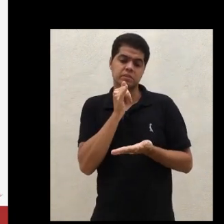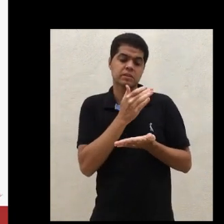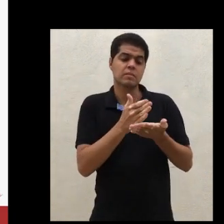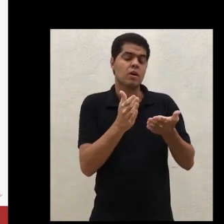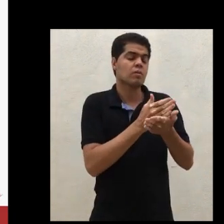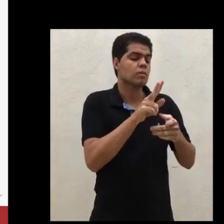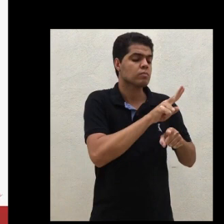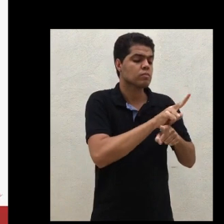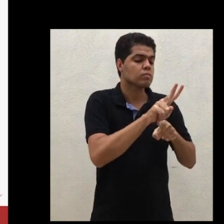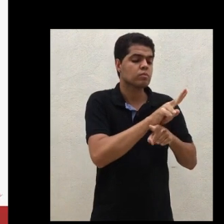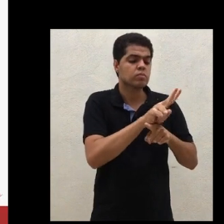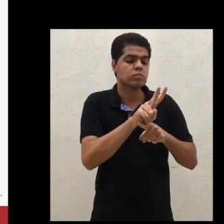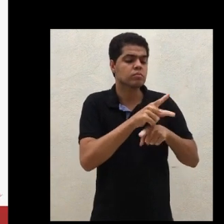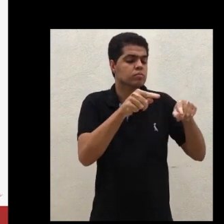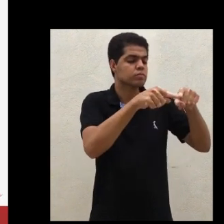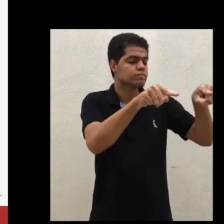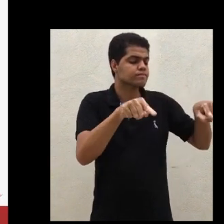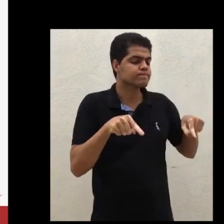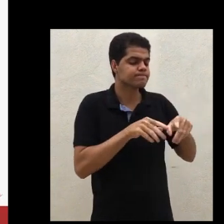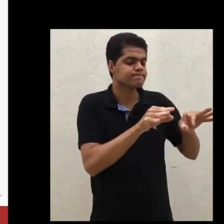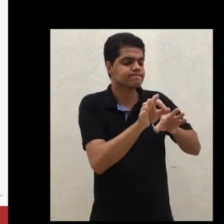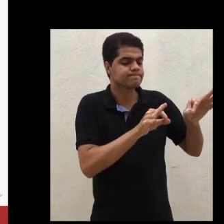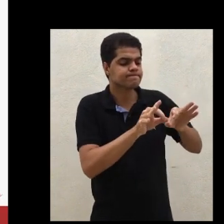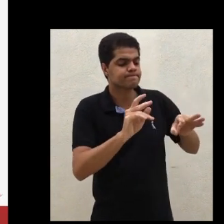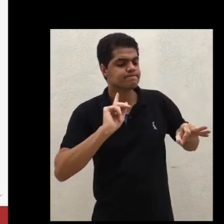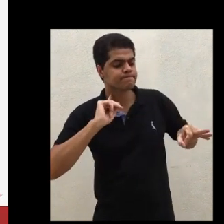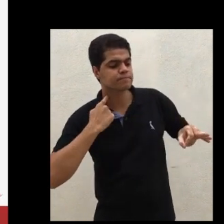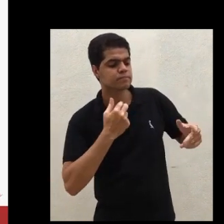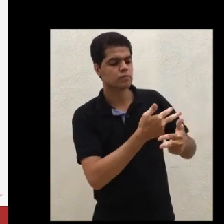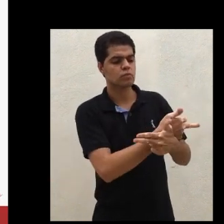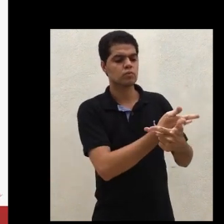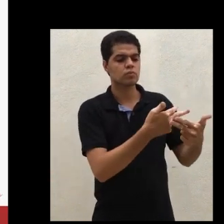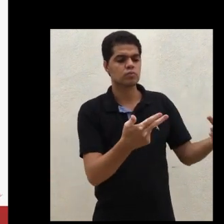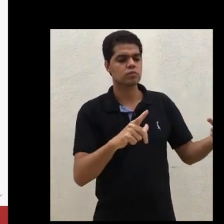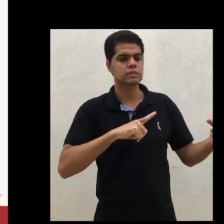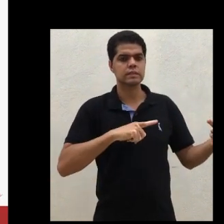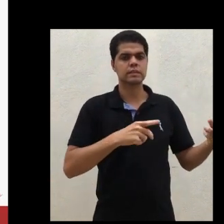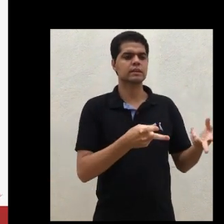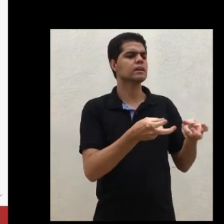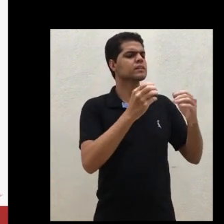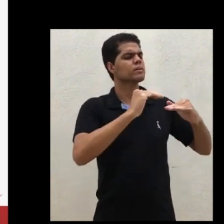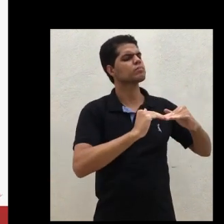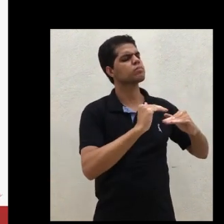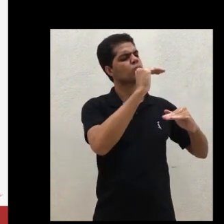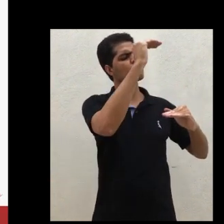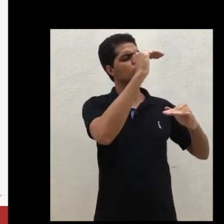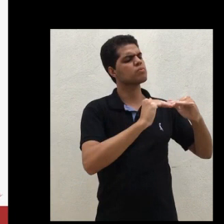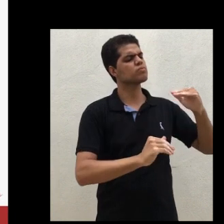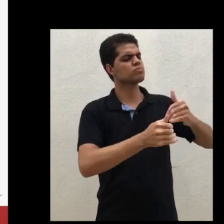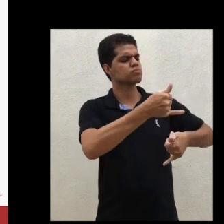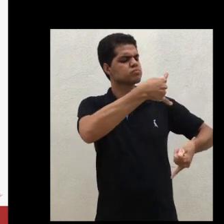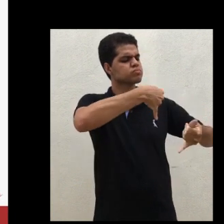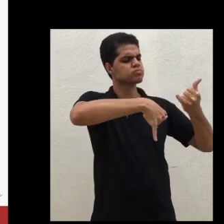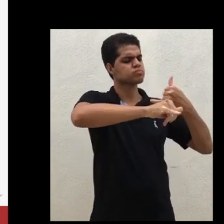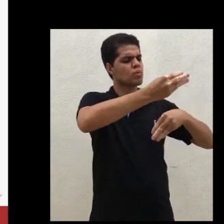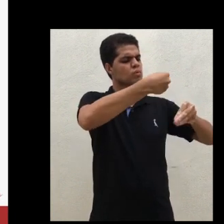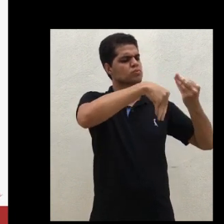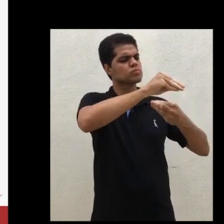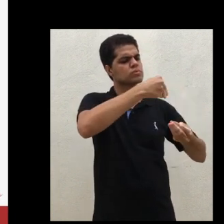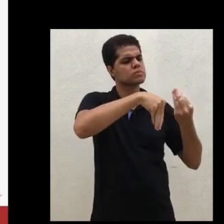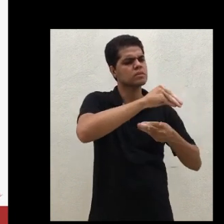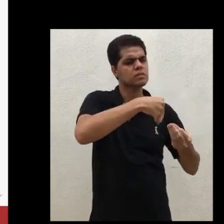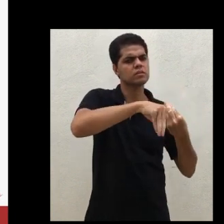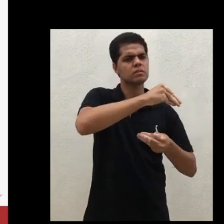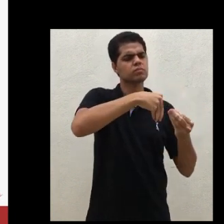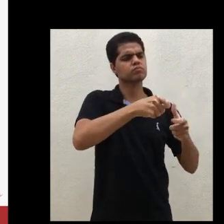de resíduo, em cada situação que acontece naquela estação de tratamento de resíduo, se há um aumento de DBO, um aumento de DQO,